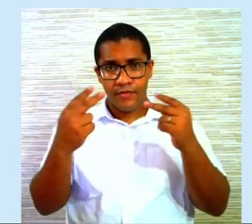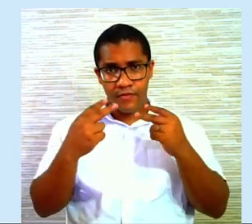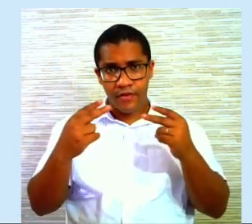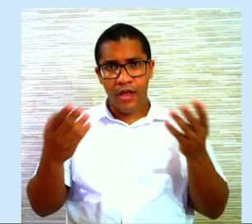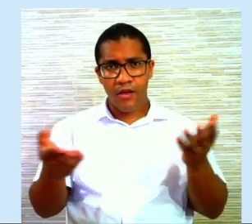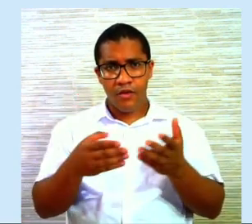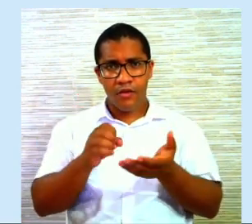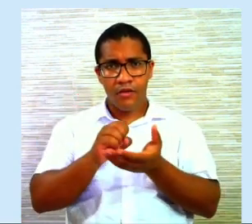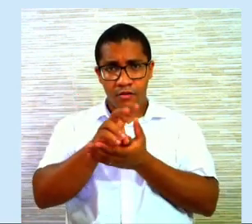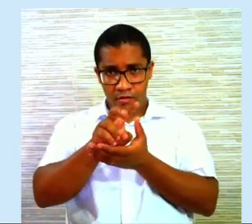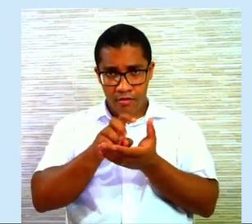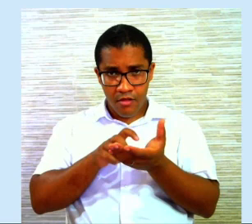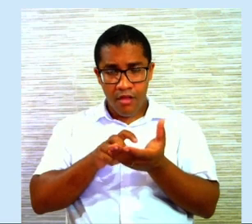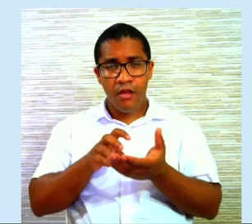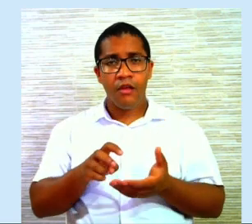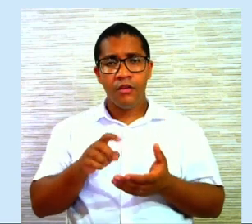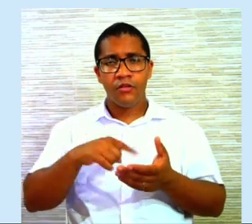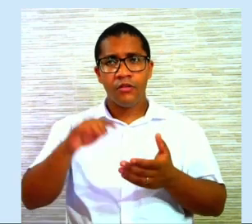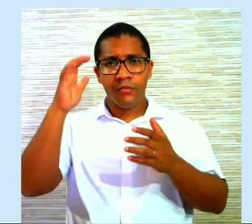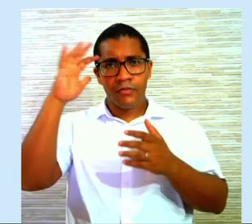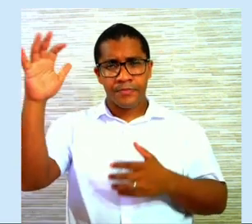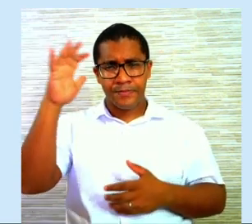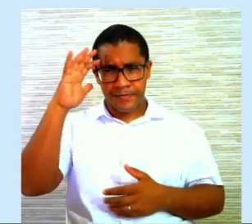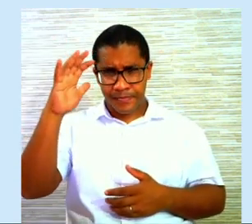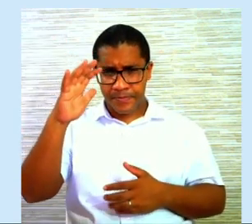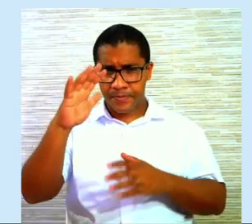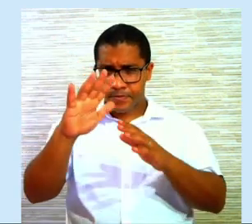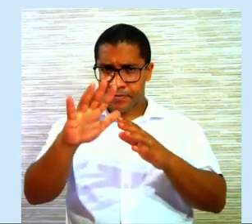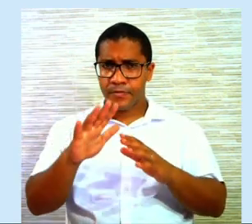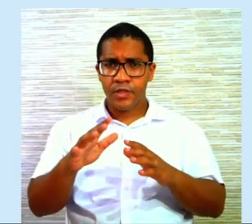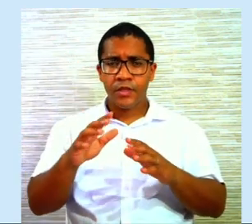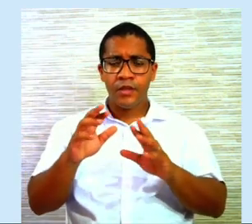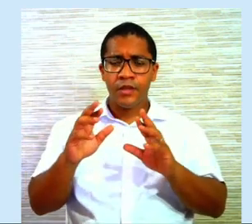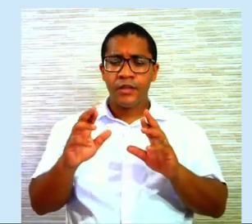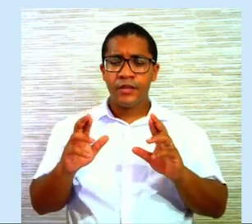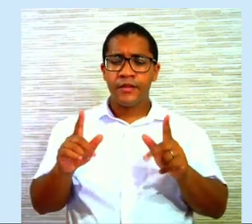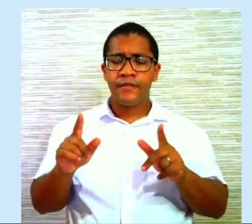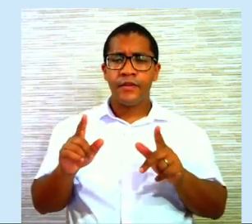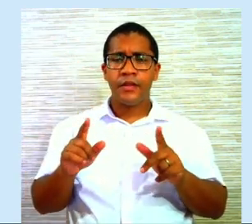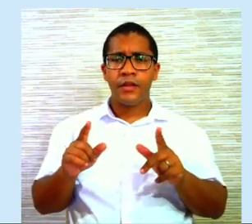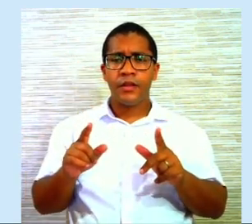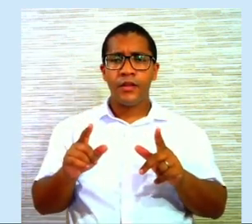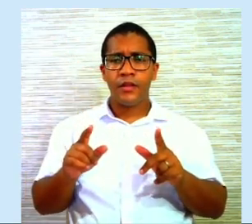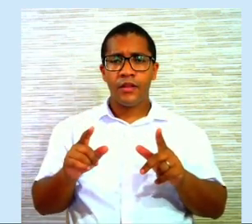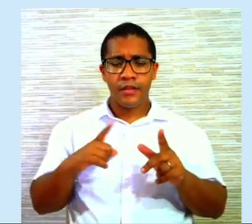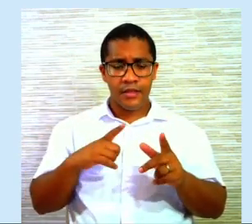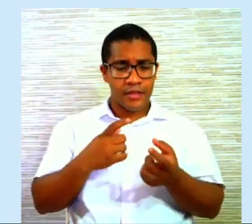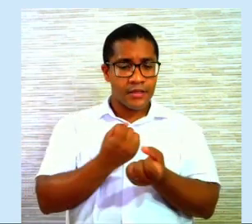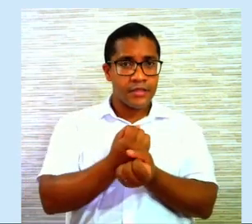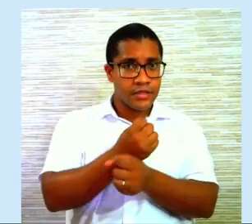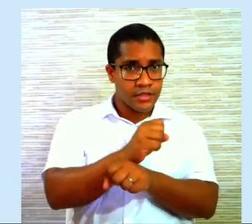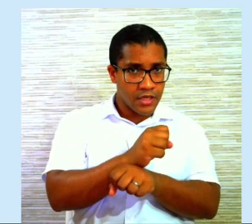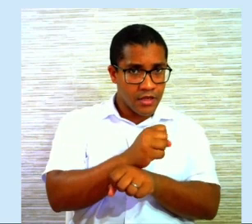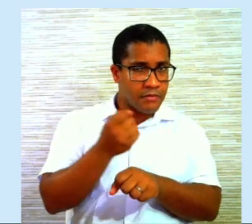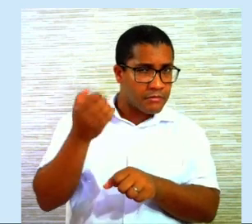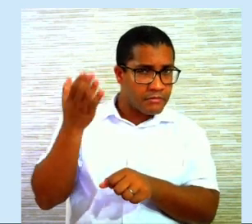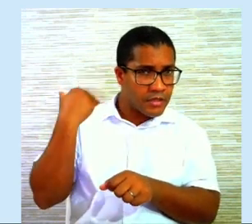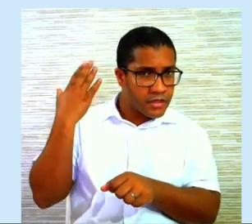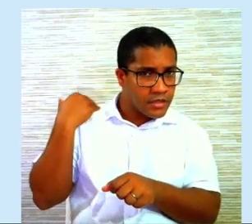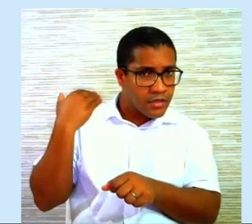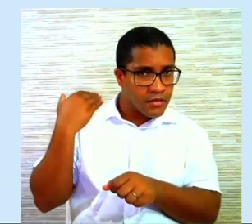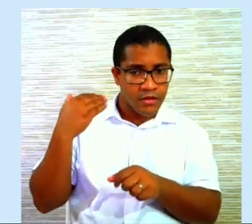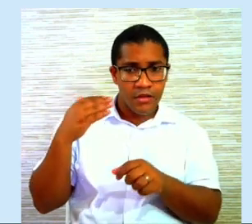nosso EducaPR a fazer uma reflexão. Então qual é a diferença entre a escravidão na